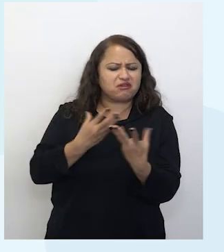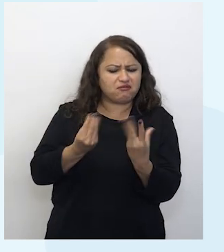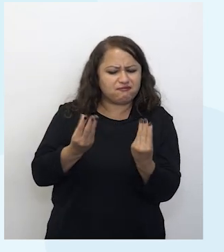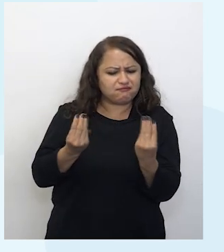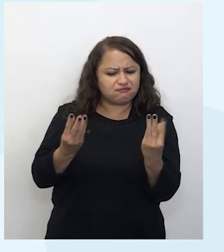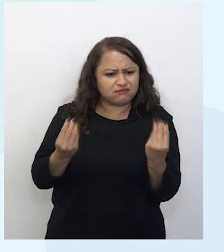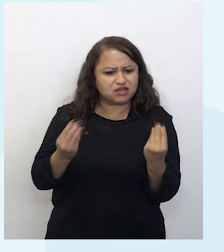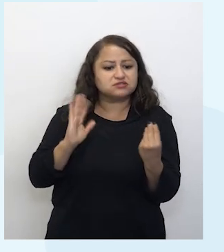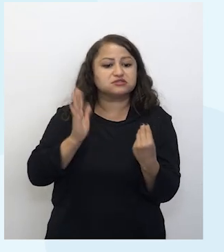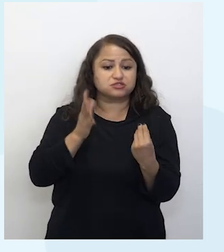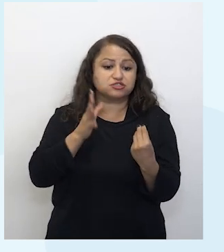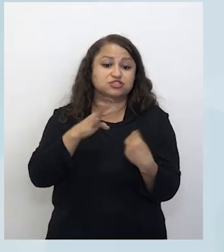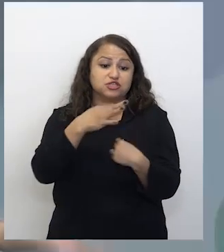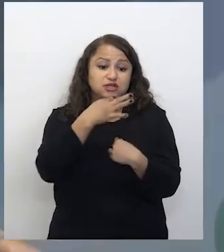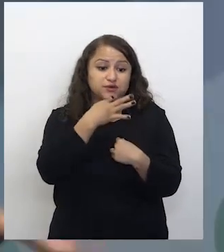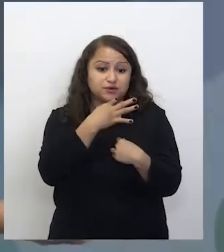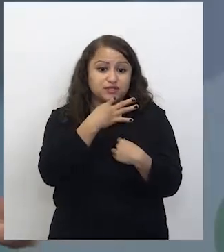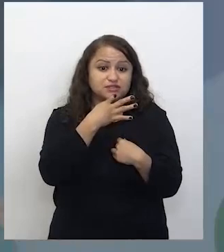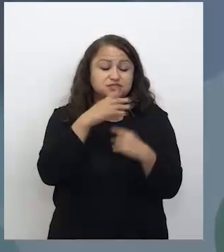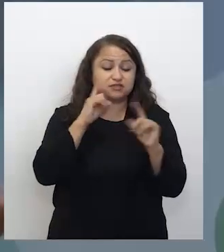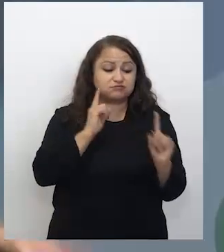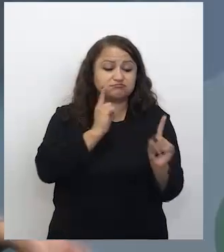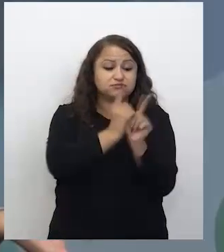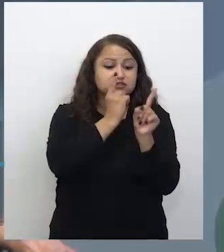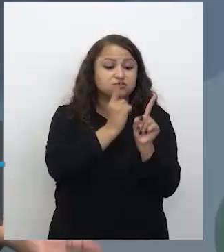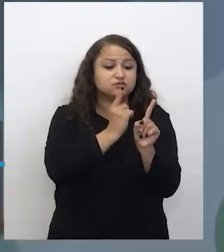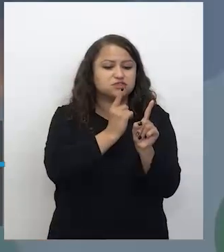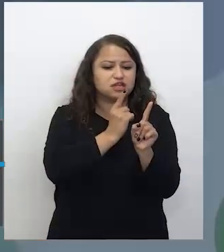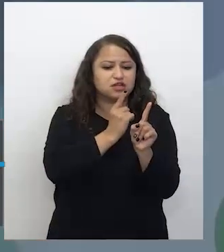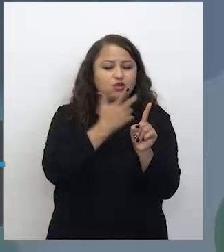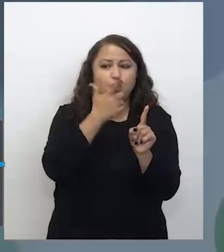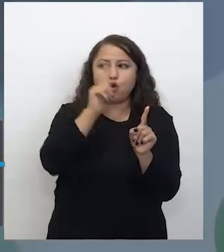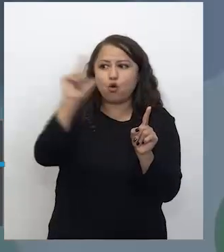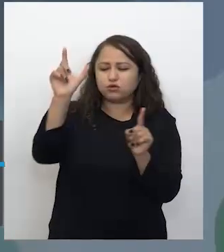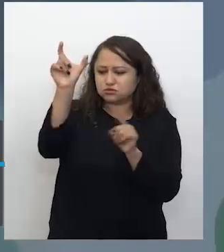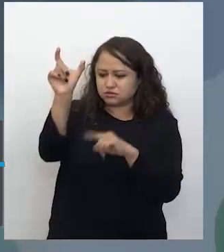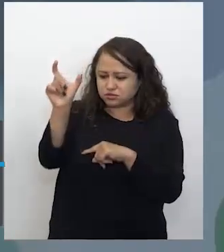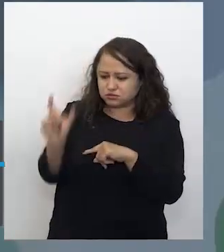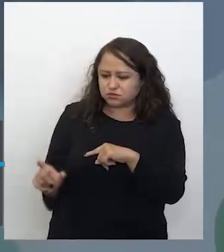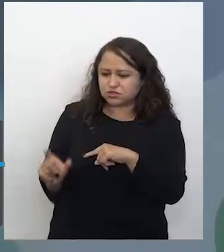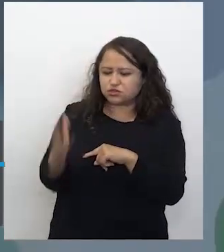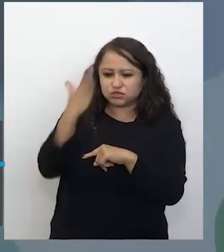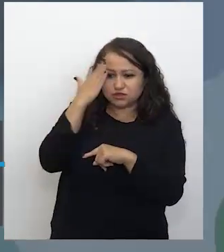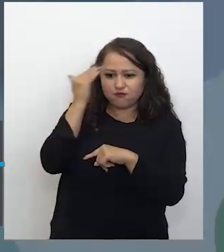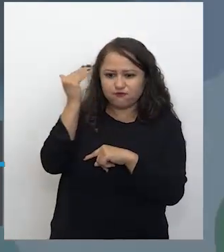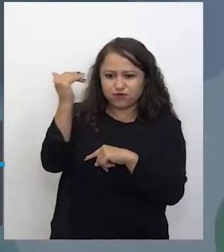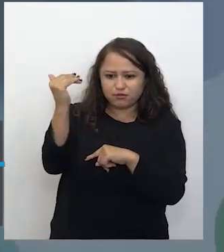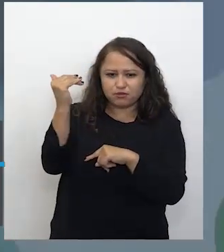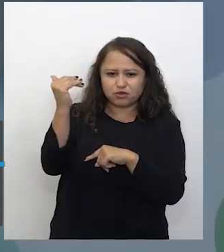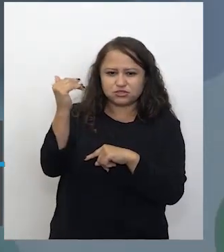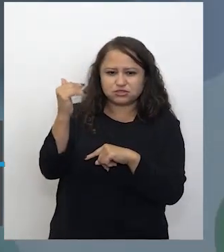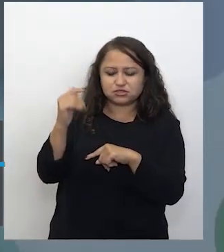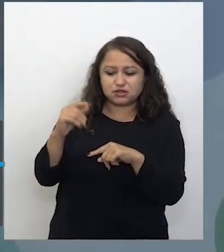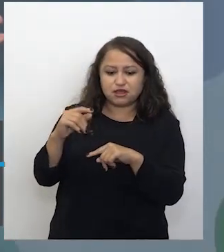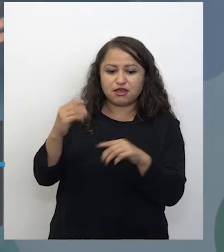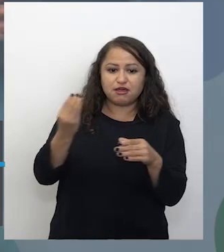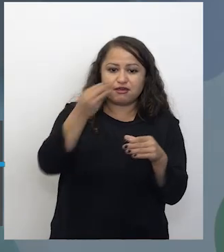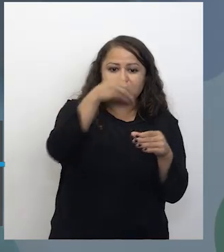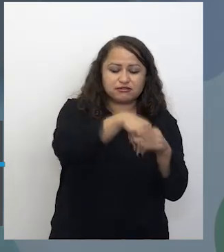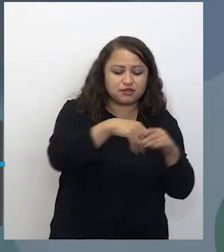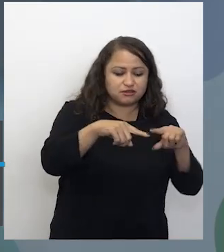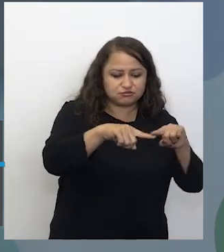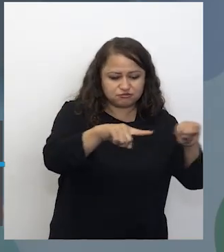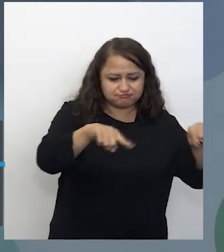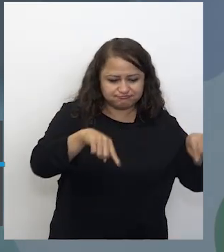já conheceram, já descobriram muitos talentos, inclusive na sala de aula, né? Eu poderia aqui falar de